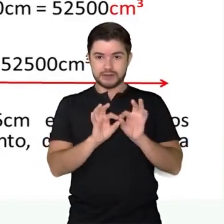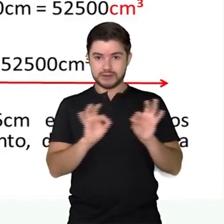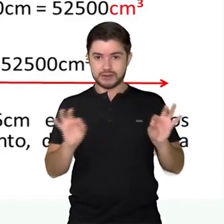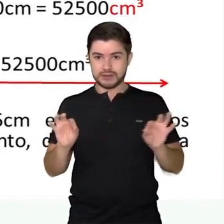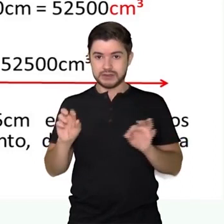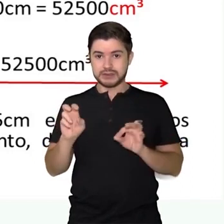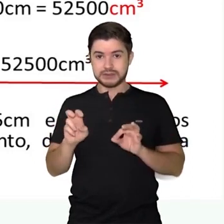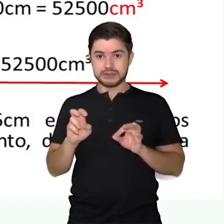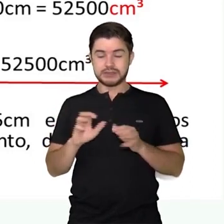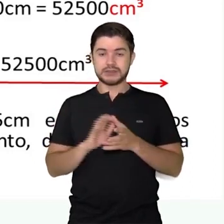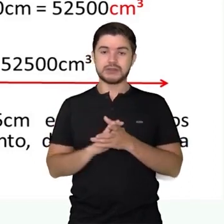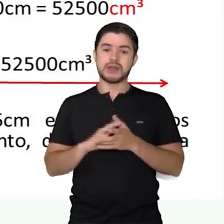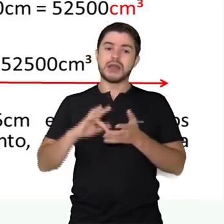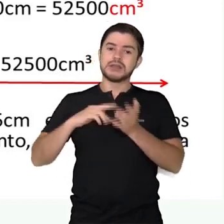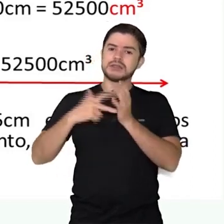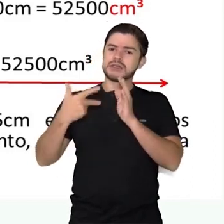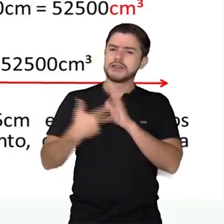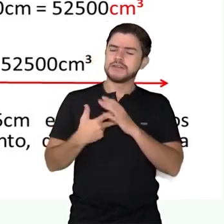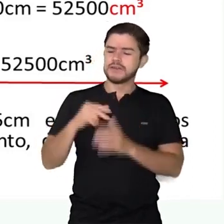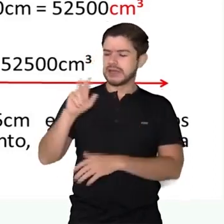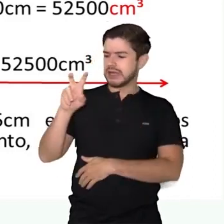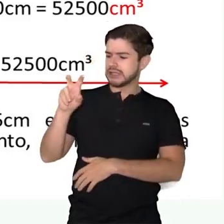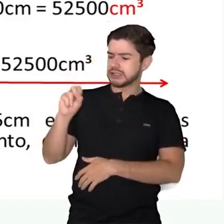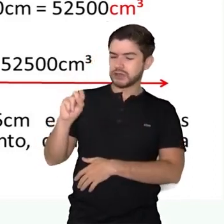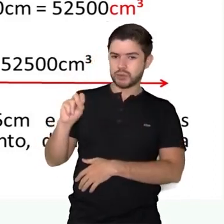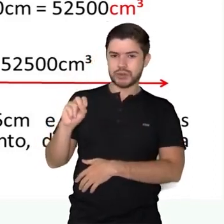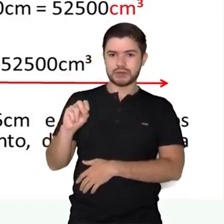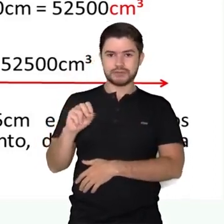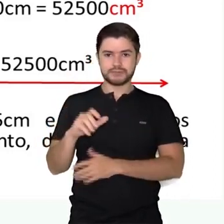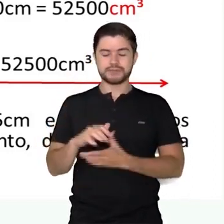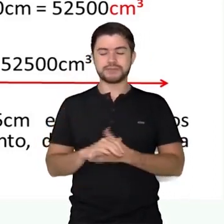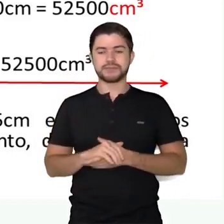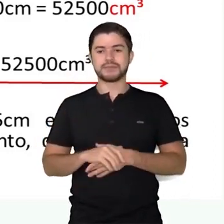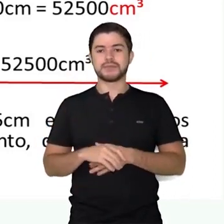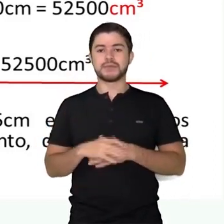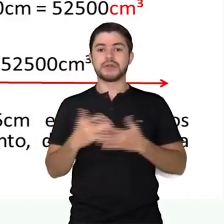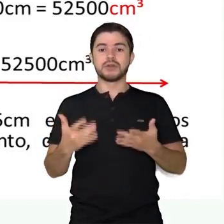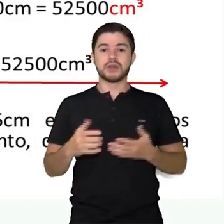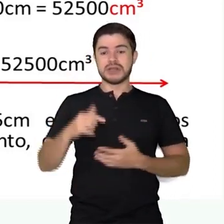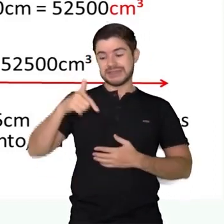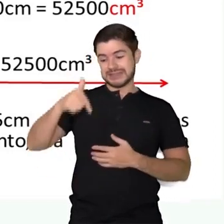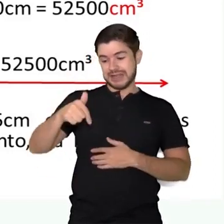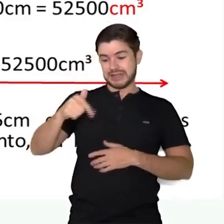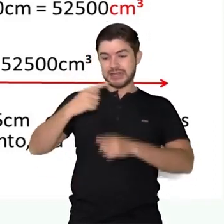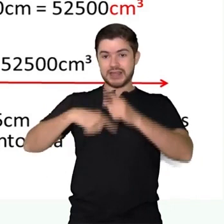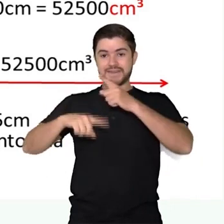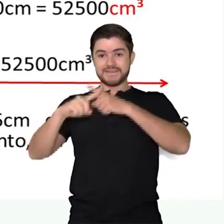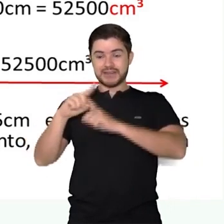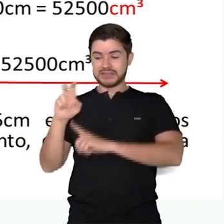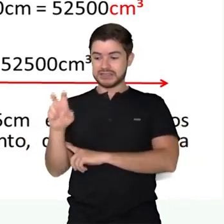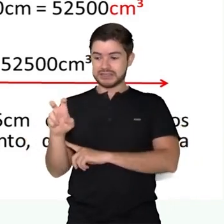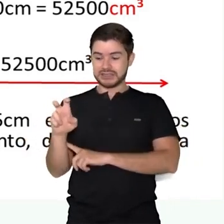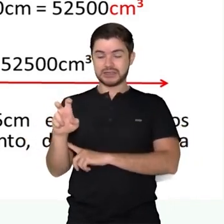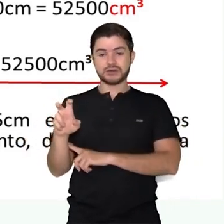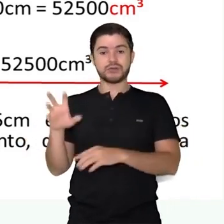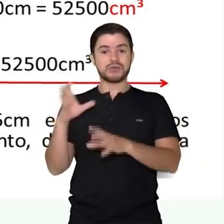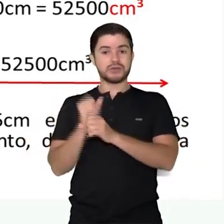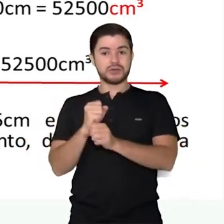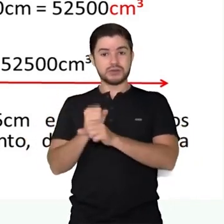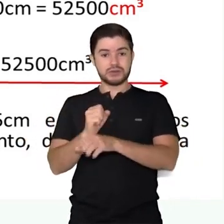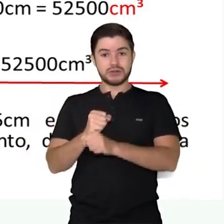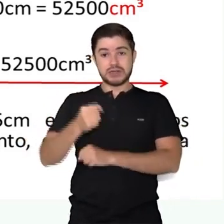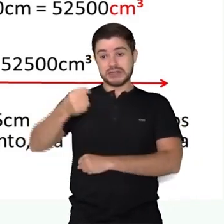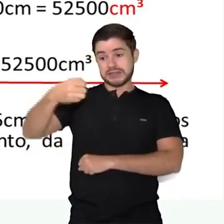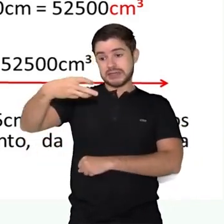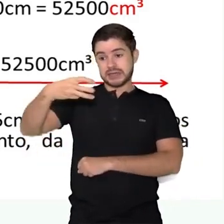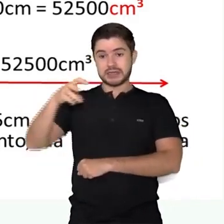centímetros, chegaremos a 50 centímetros. Quando você multiplica aí 7 cubinhos por 5 centímetros, chegaremos a